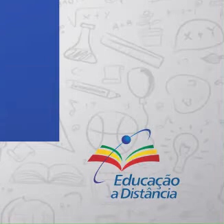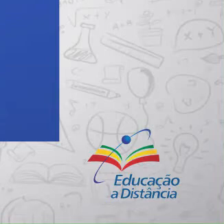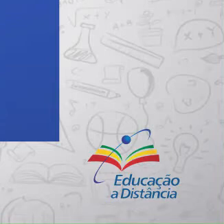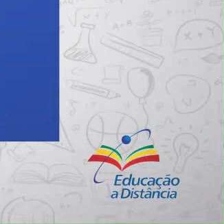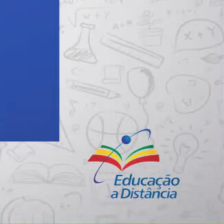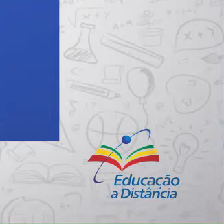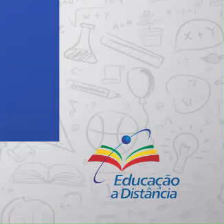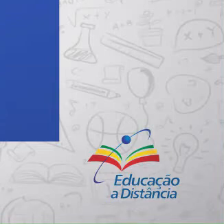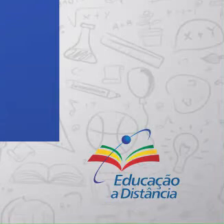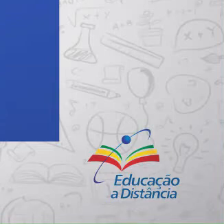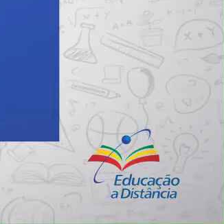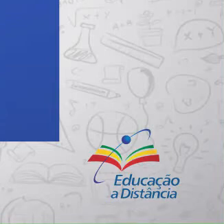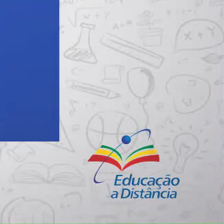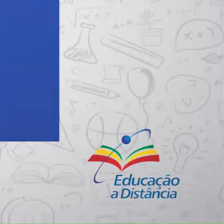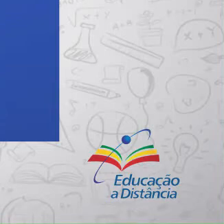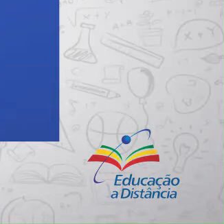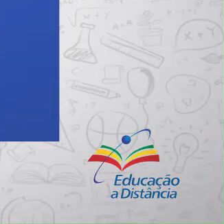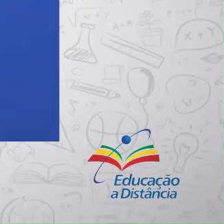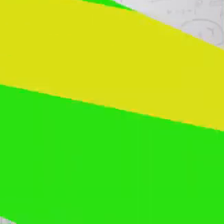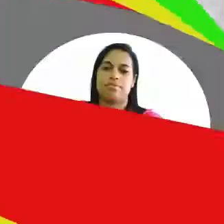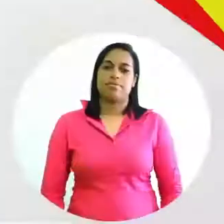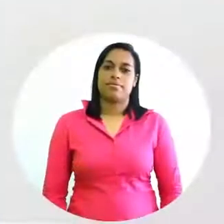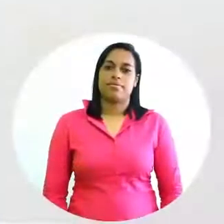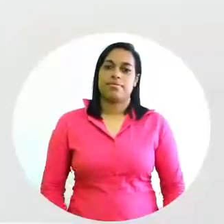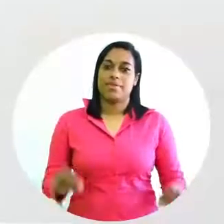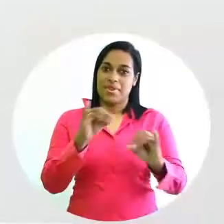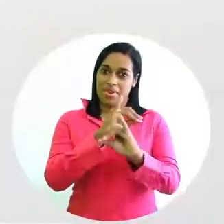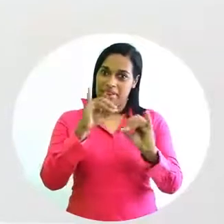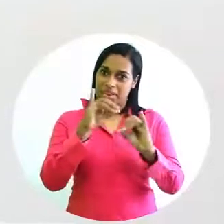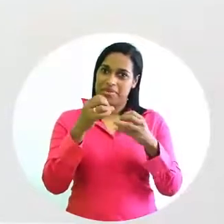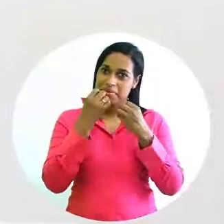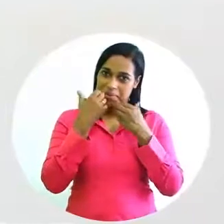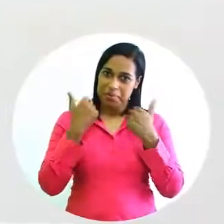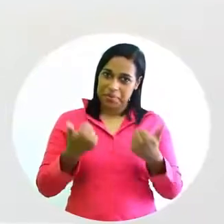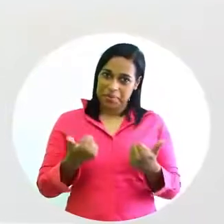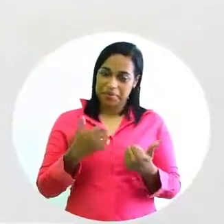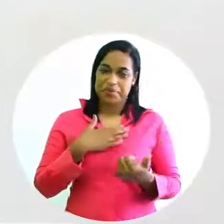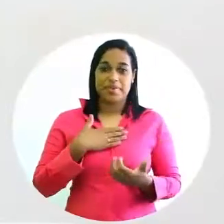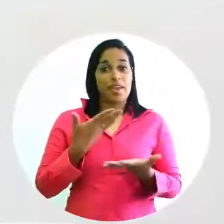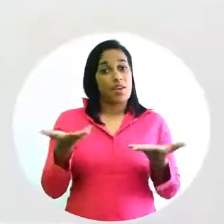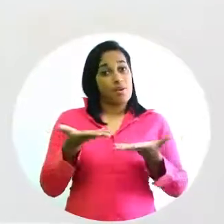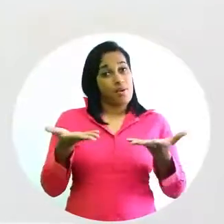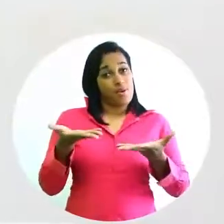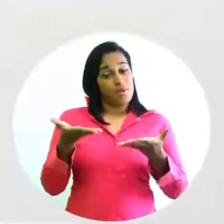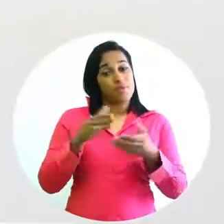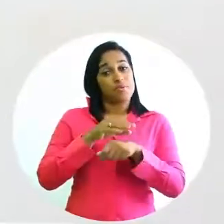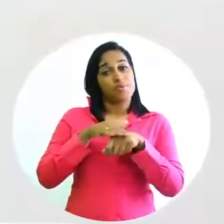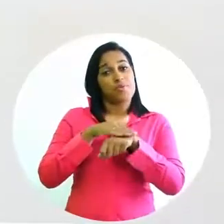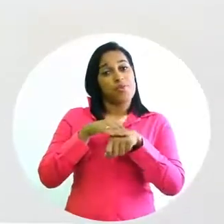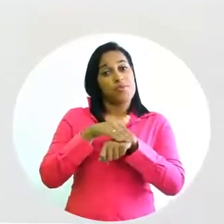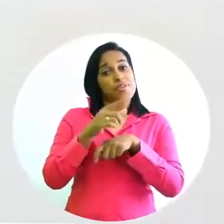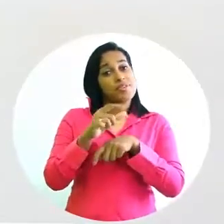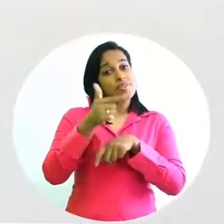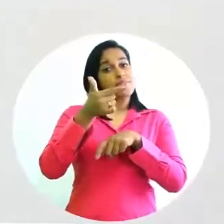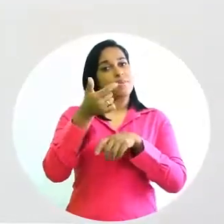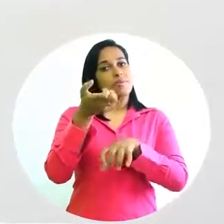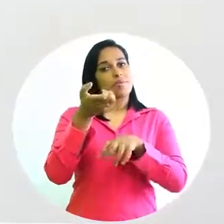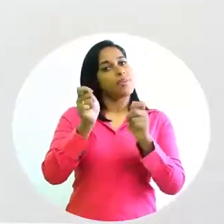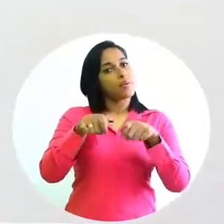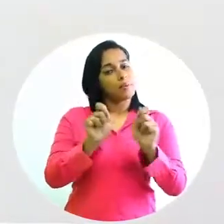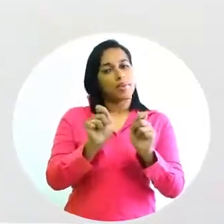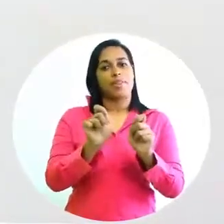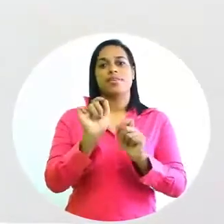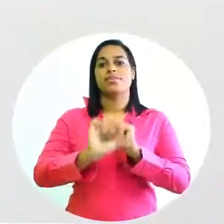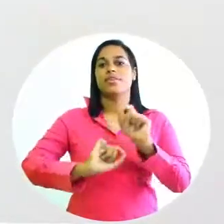Compreender a gestão documental nas empresas. Olá, tudo bem? Vamos falar hoje sobre o assunto da nossa segunda